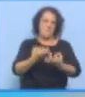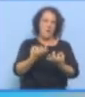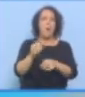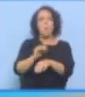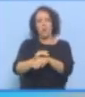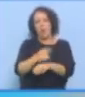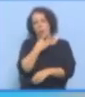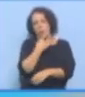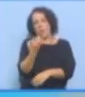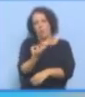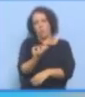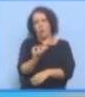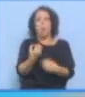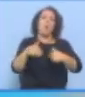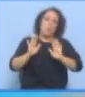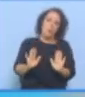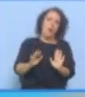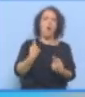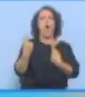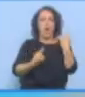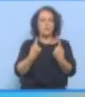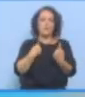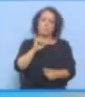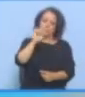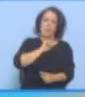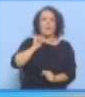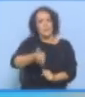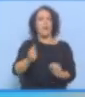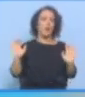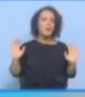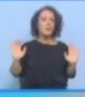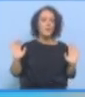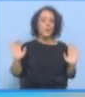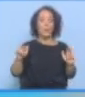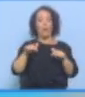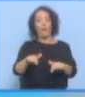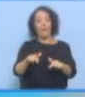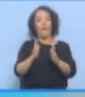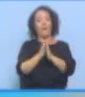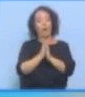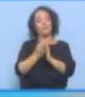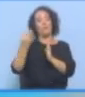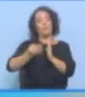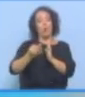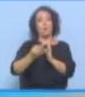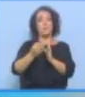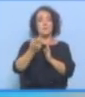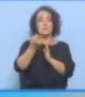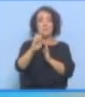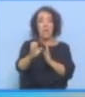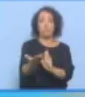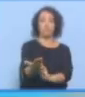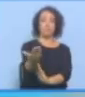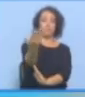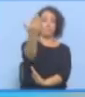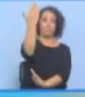pecado. Mas também, pelo menos às vezes, acertamos, caramba. E neste caso a Igreja acertou desde há séculos ao